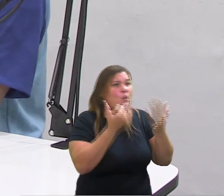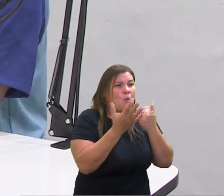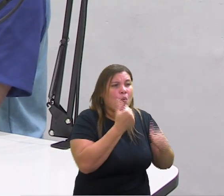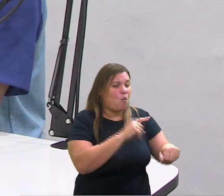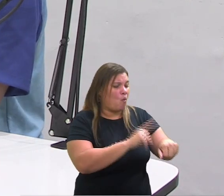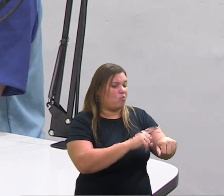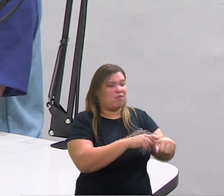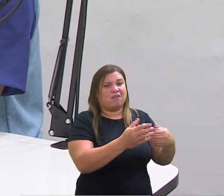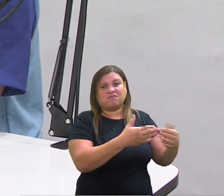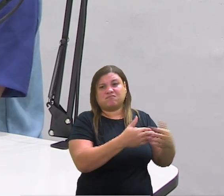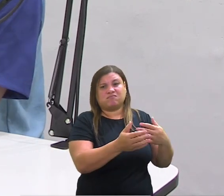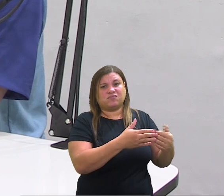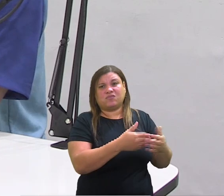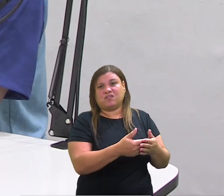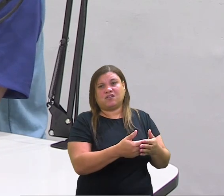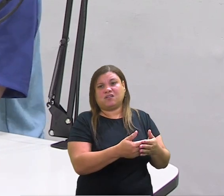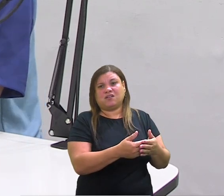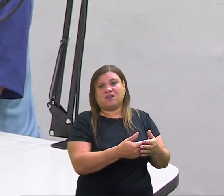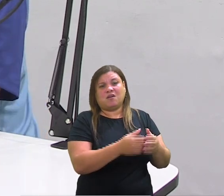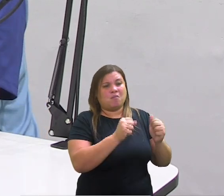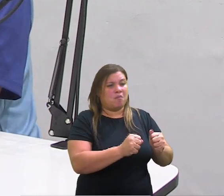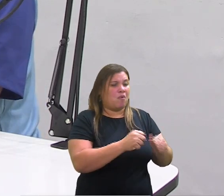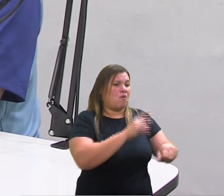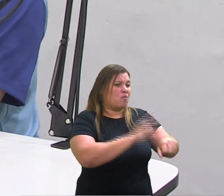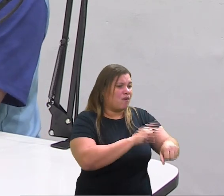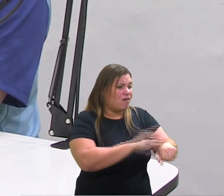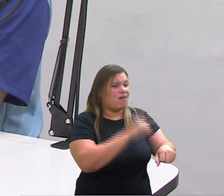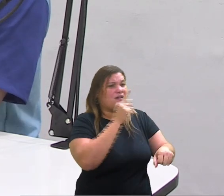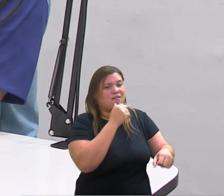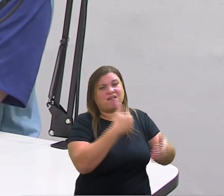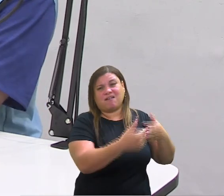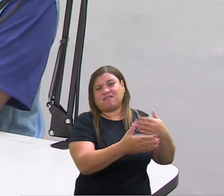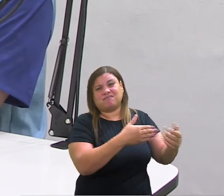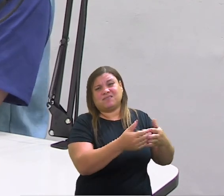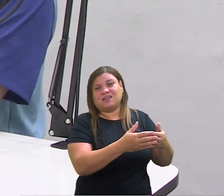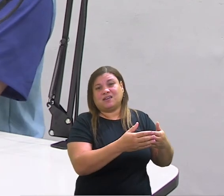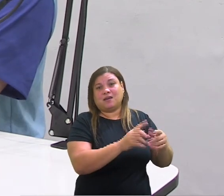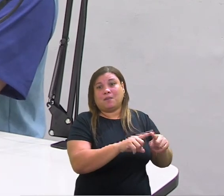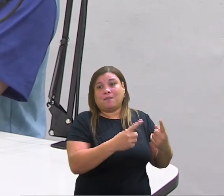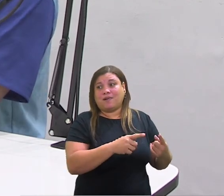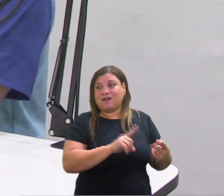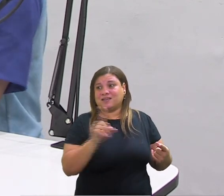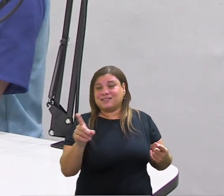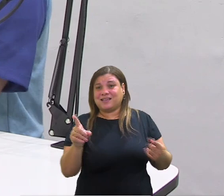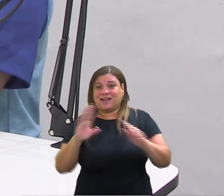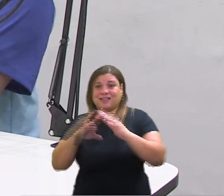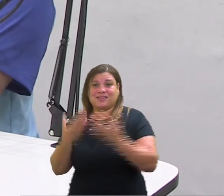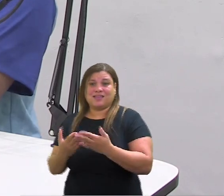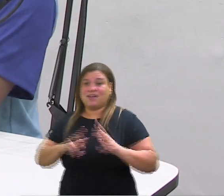aprender a ter mais disciplina ainda, né? Porque férias não é pra você, né? Soltar a rédea da